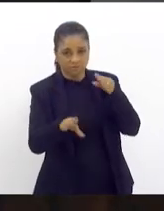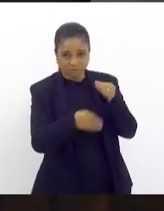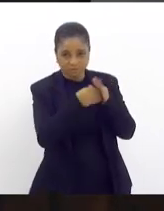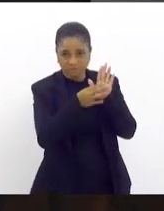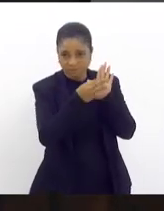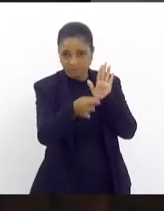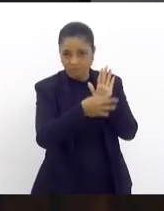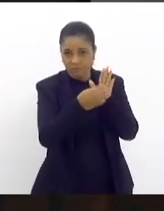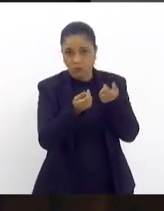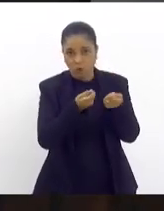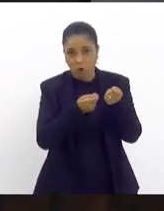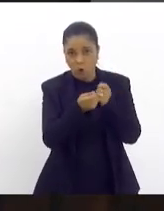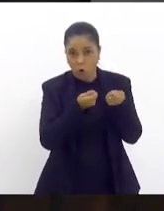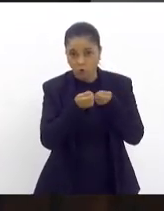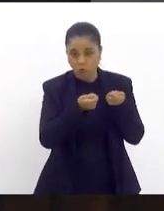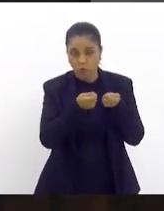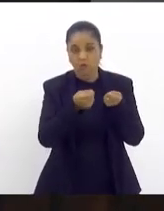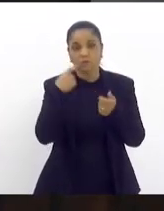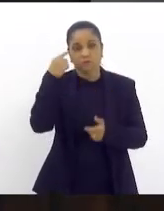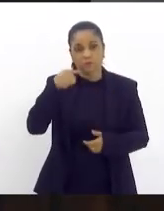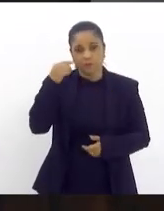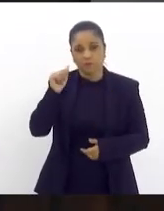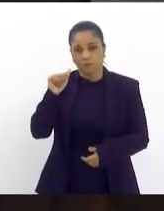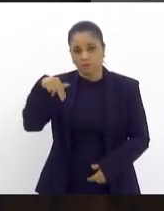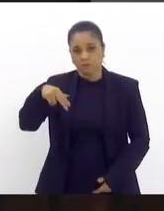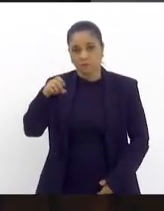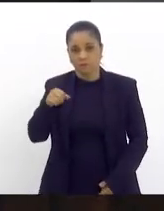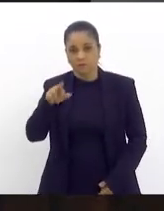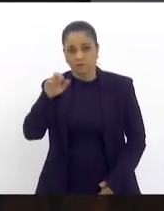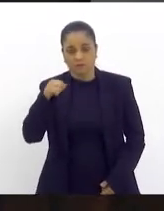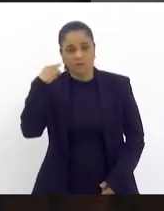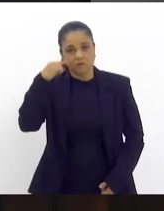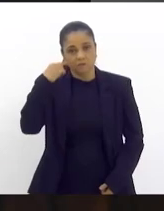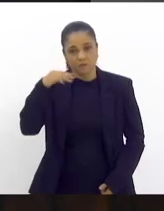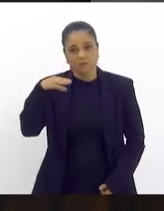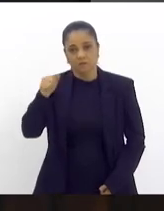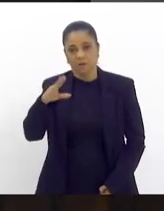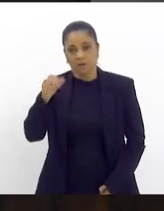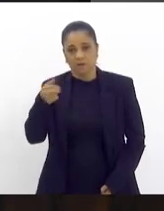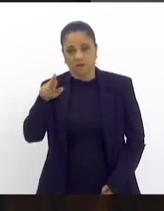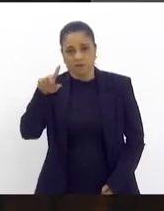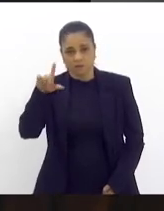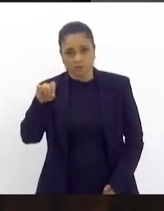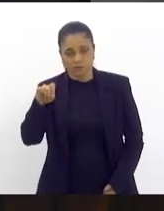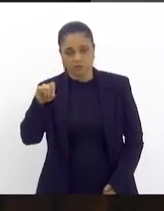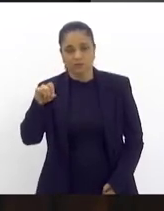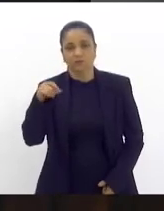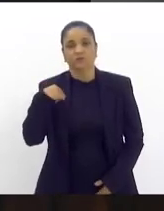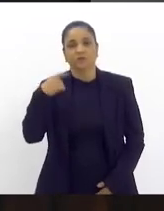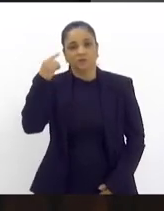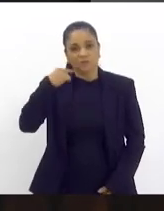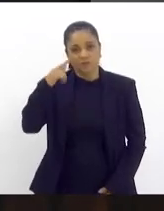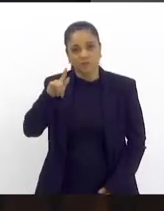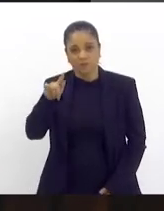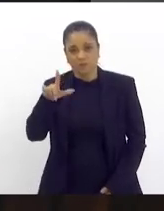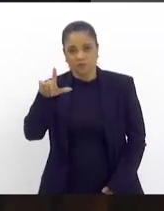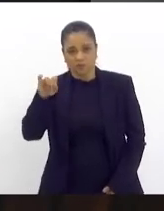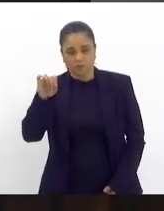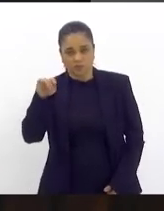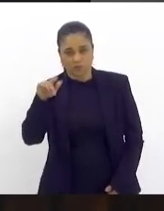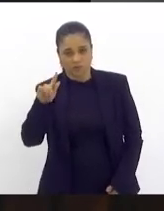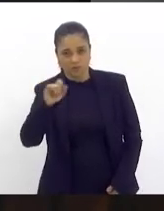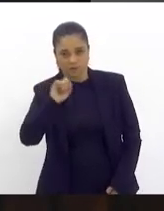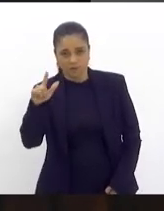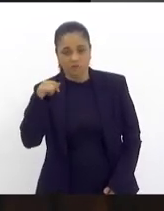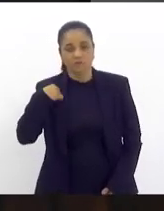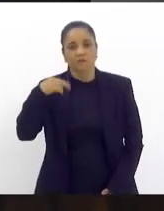e Controle, deputado André Correia, deputado Carlos Macedo, deputado Douglas Rua, deputado